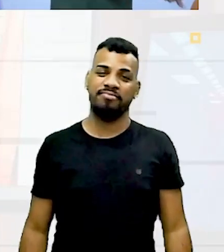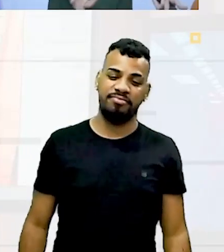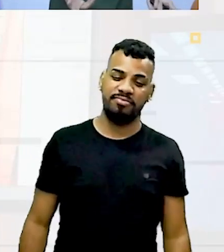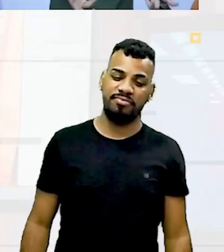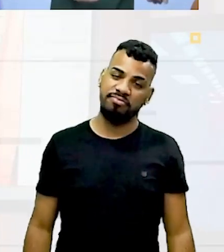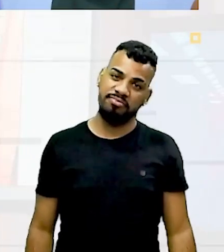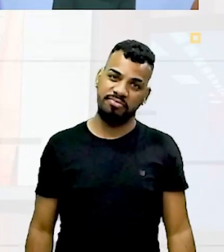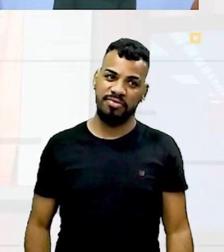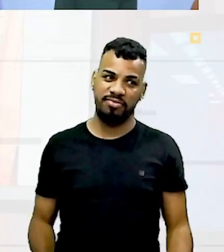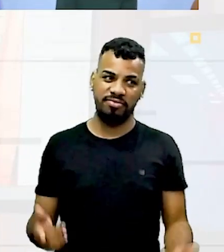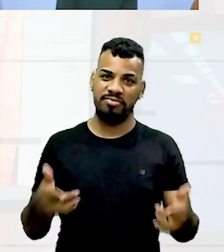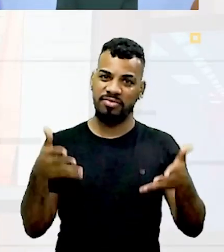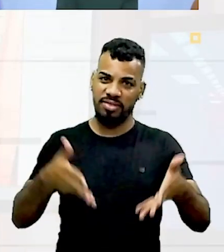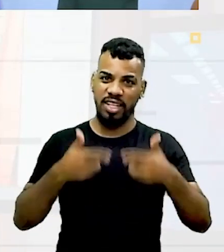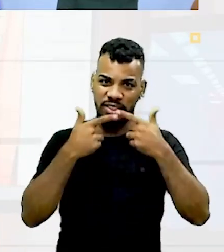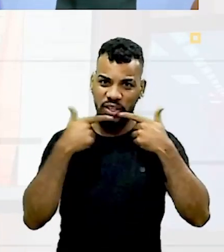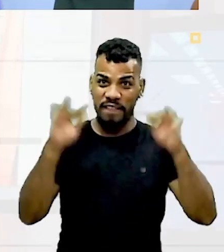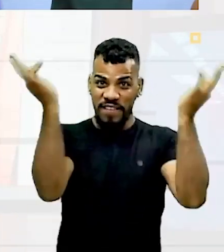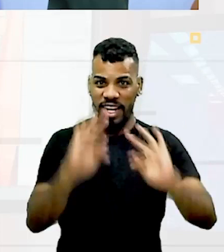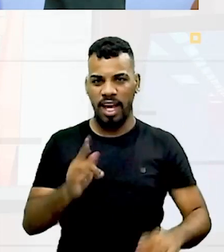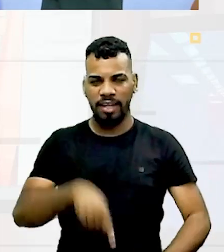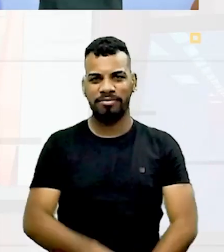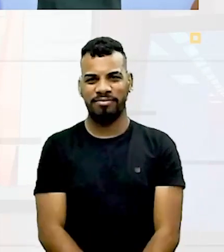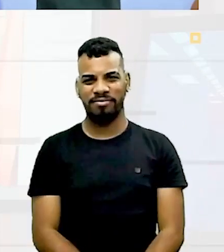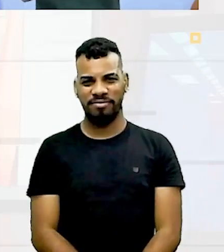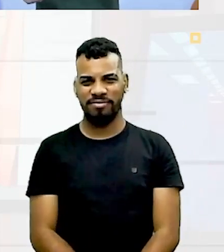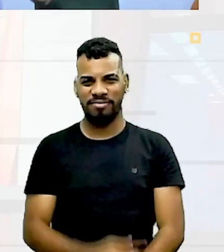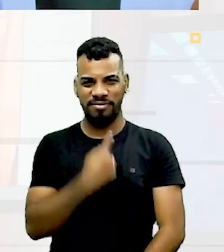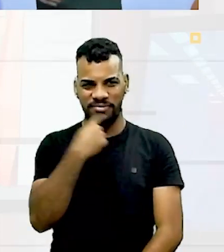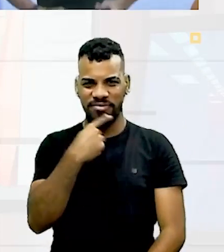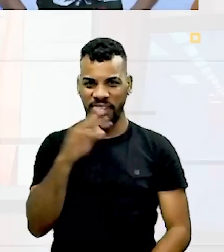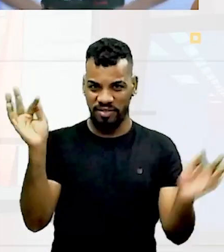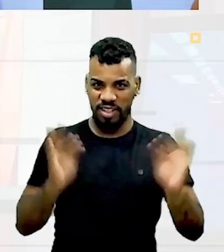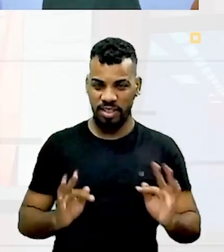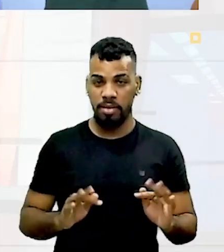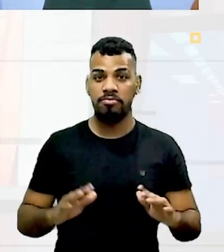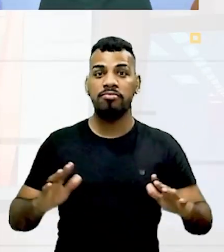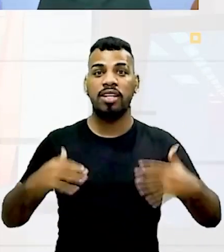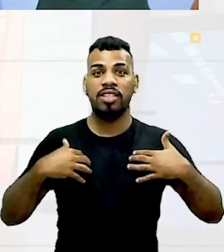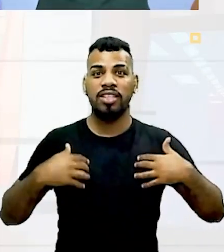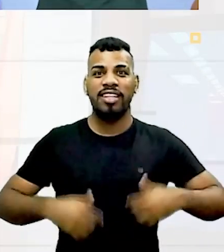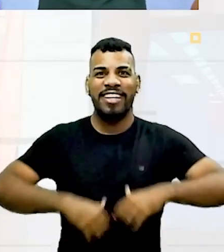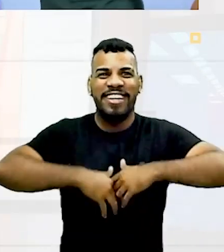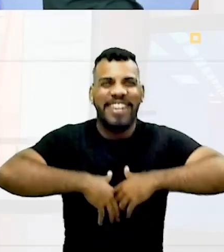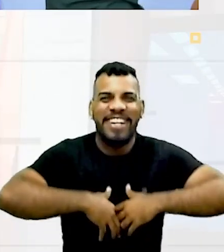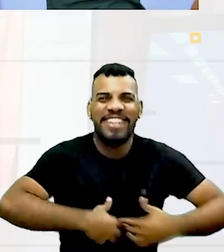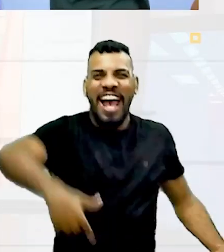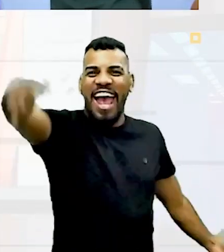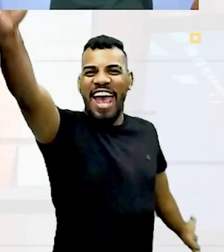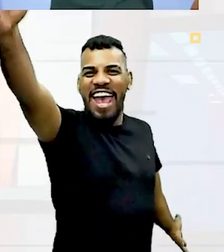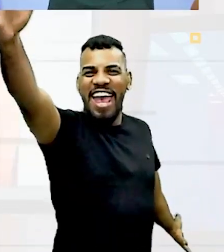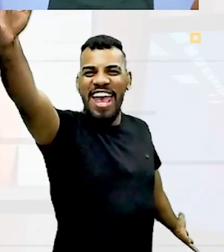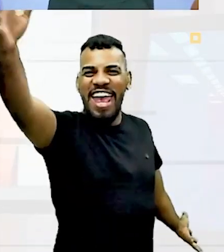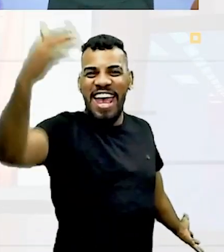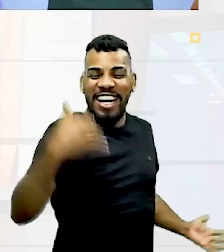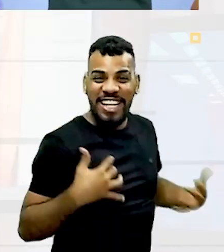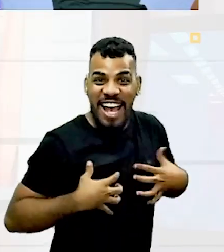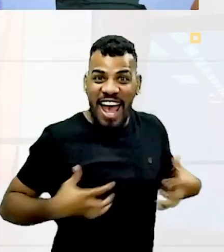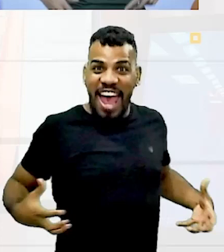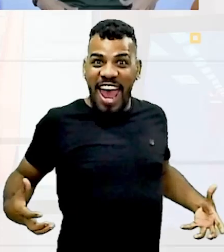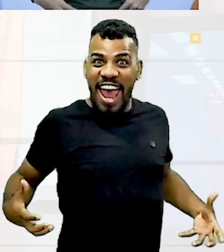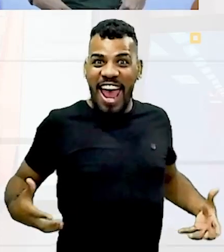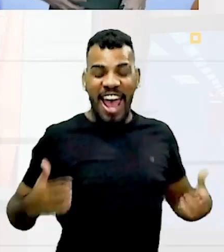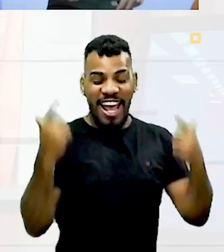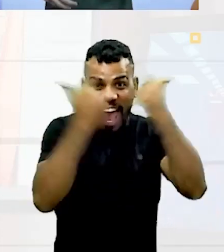Isso é chato. Isso não dá uma ideia de felicidade. Mas quando você levanta os braços, quando você demonstra que está